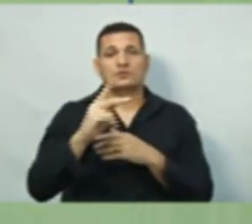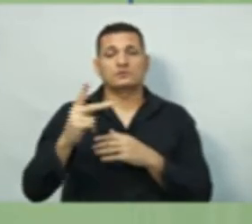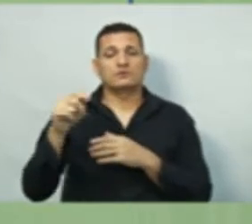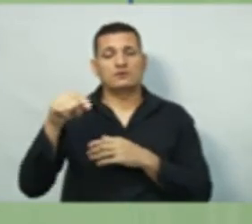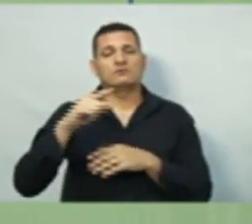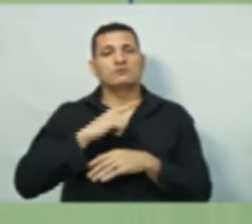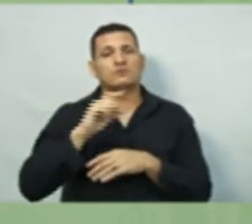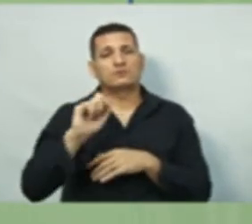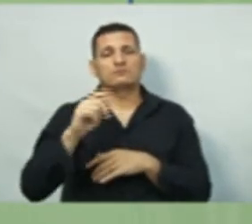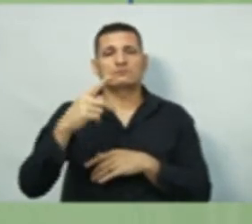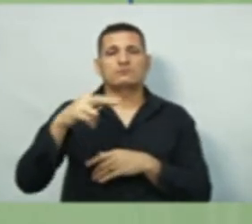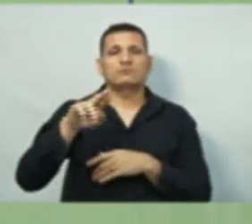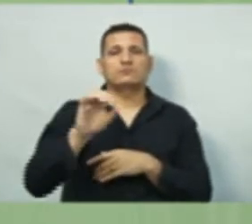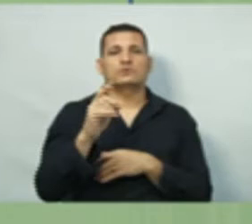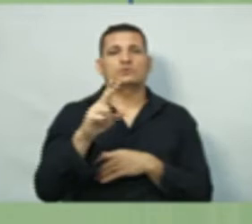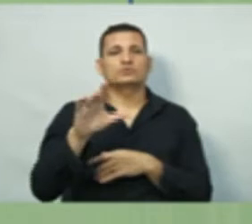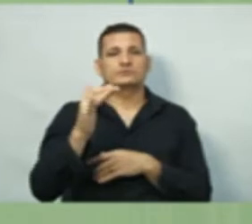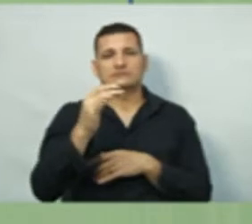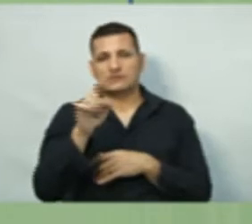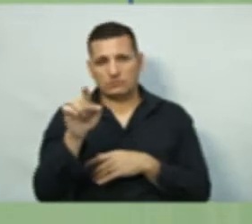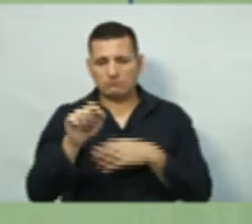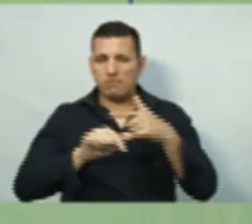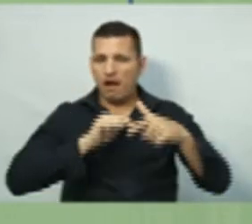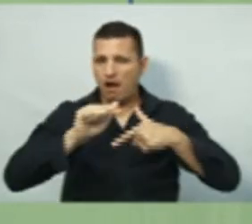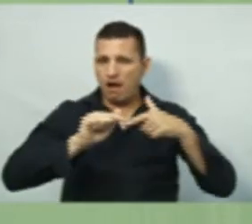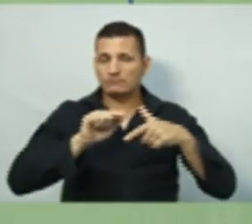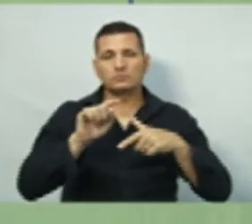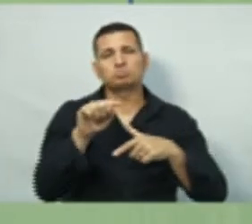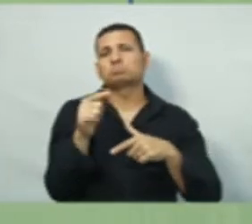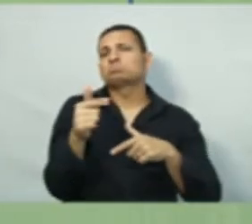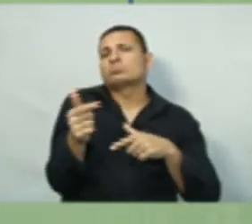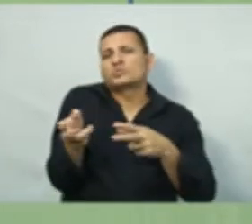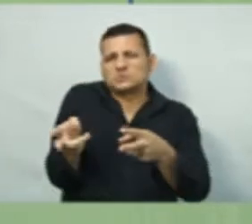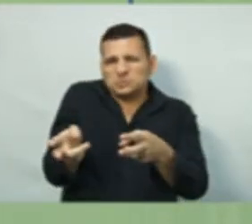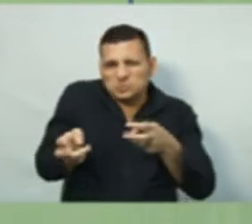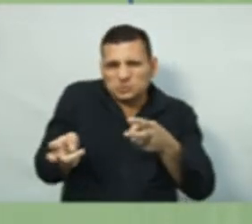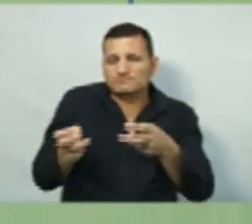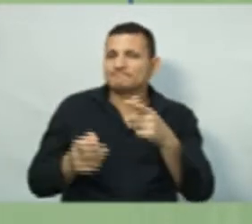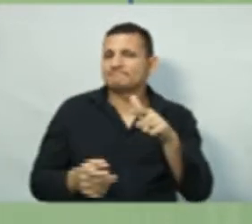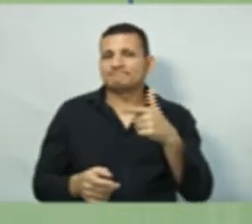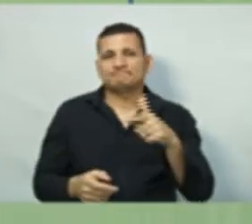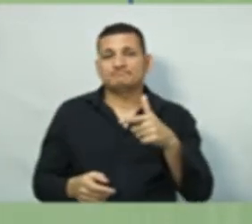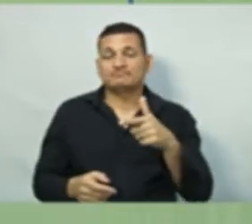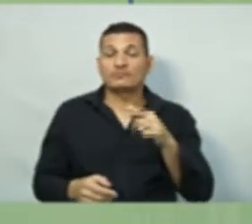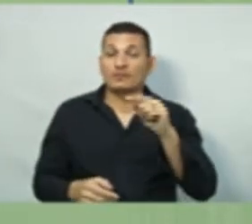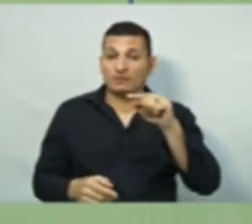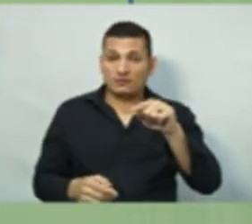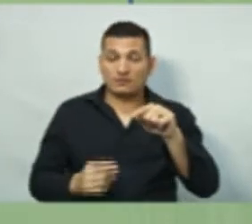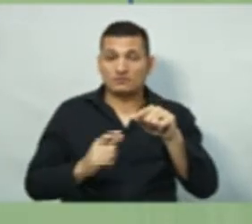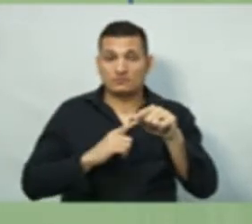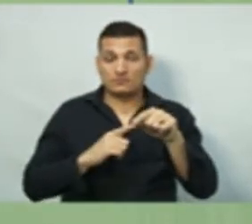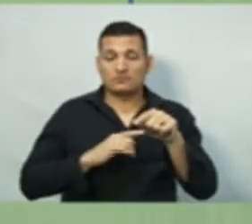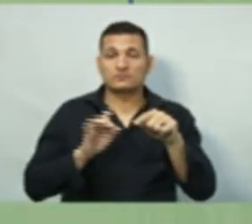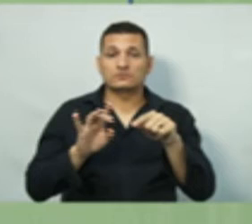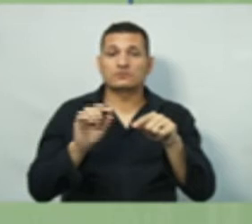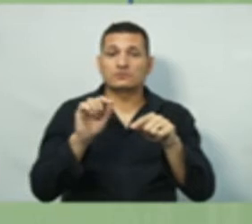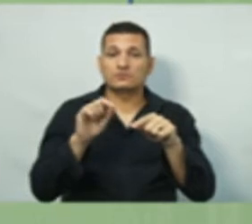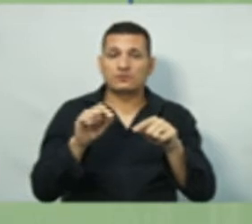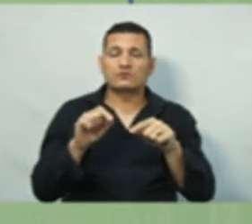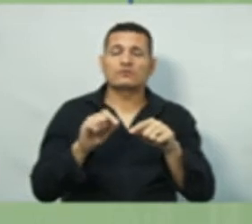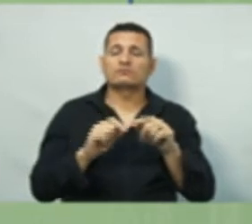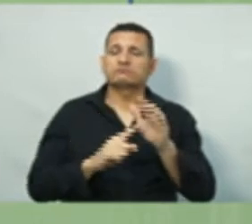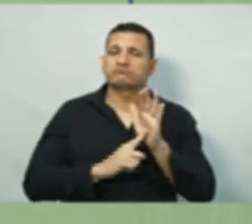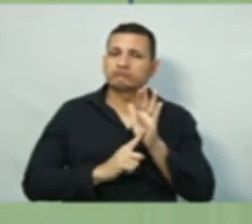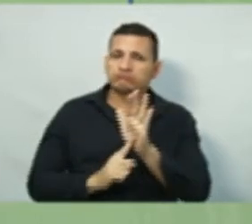produção. Então, não há exploração do trabalho, há uma